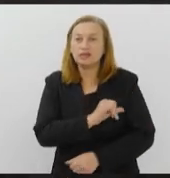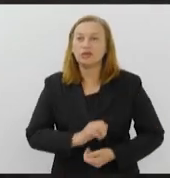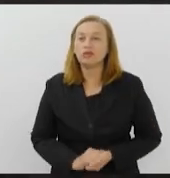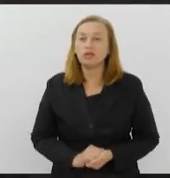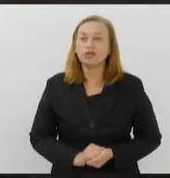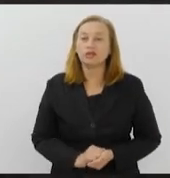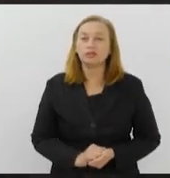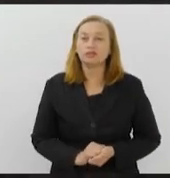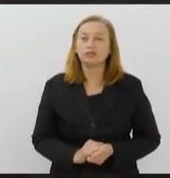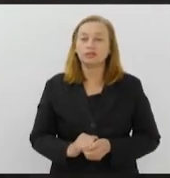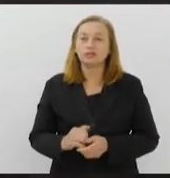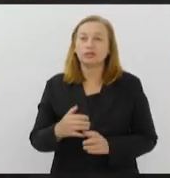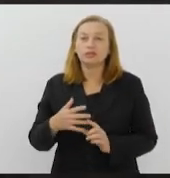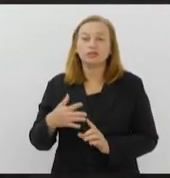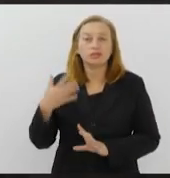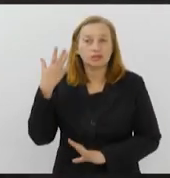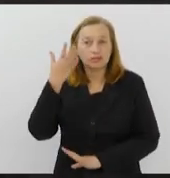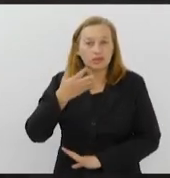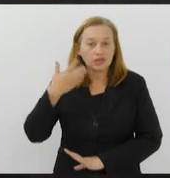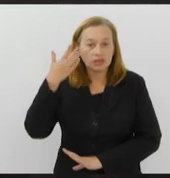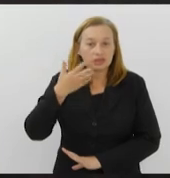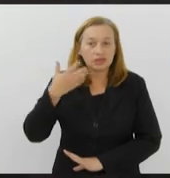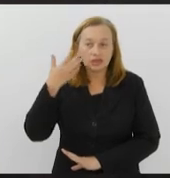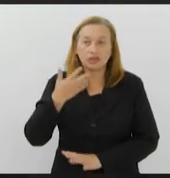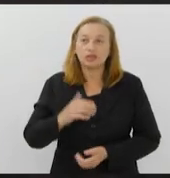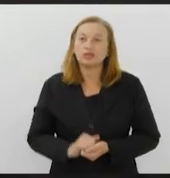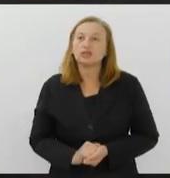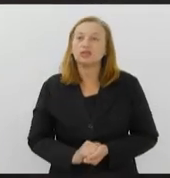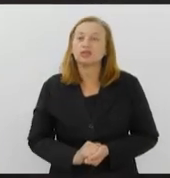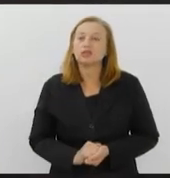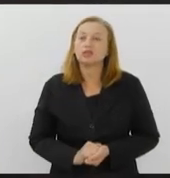mensagem dispondo sobre a aplicação dos